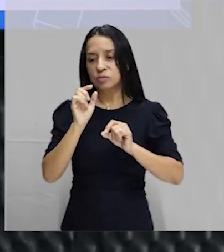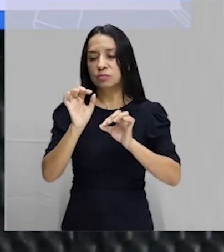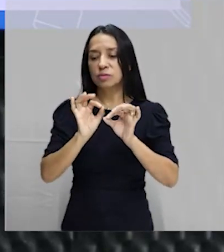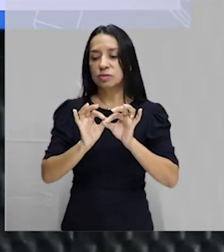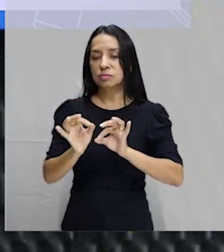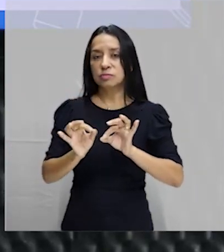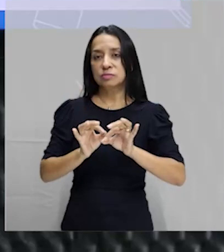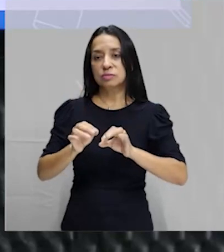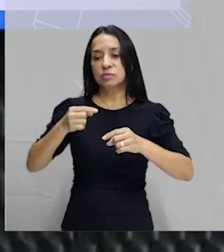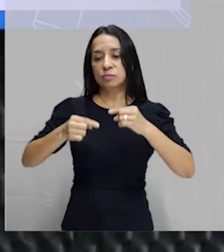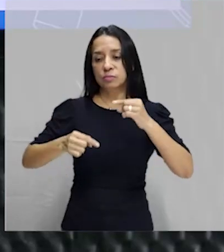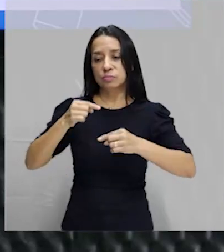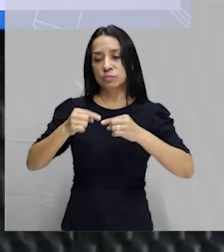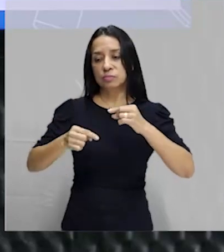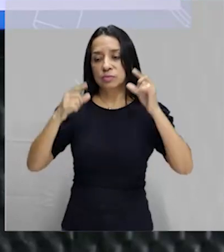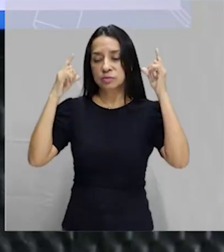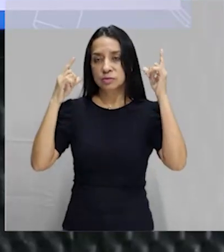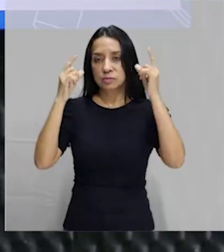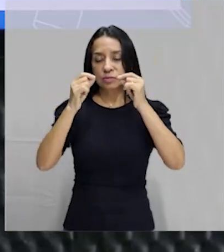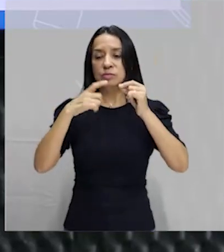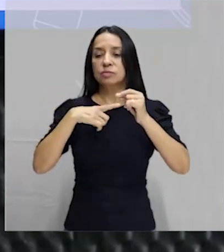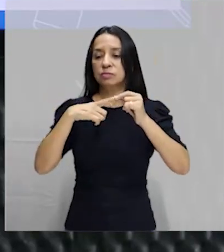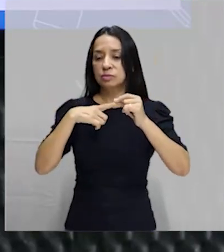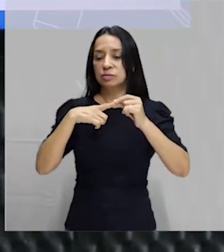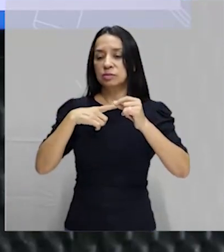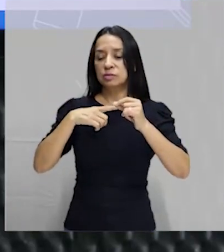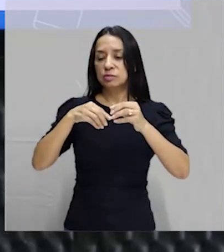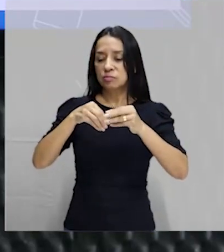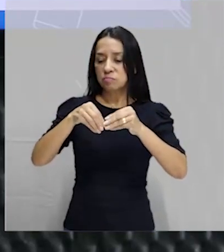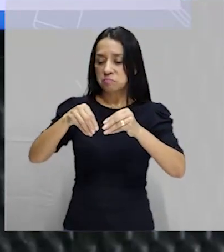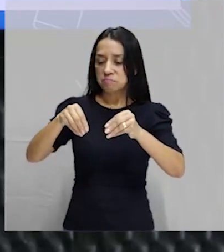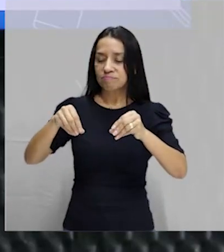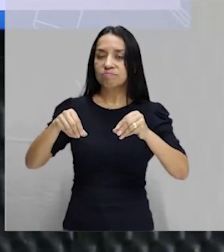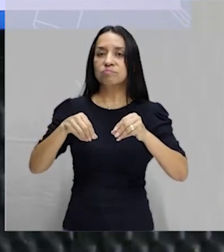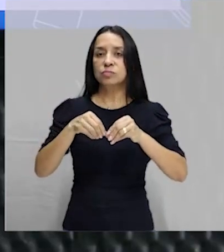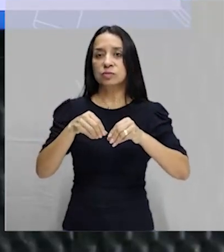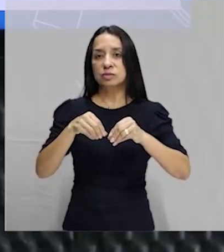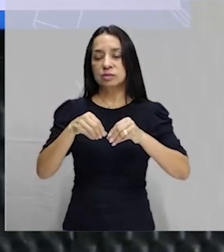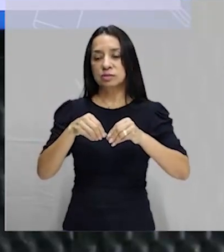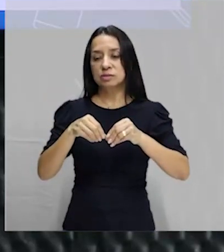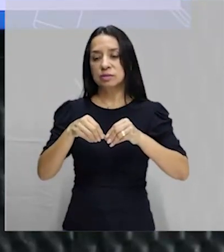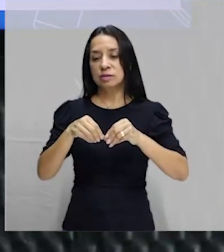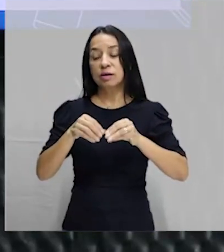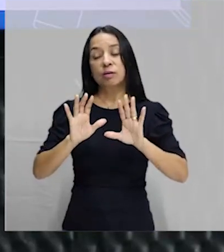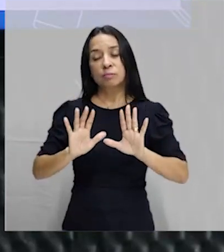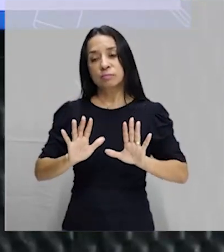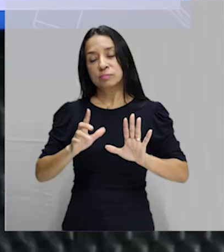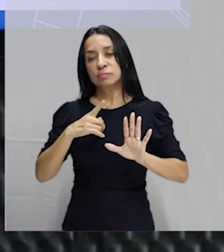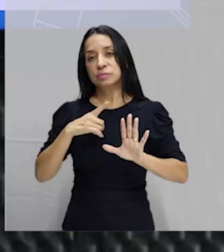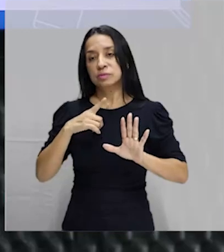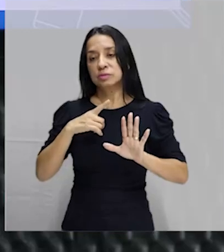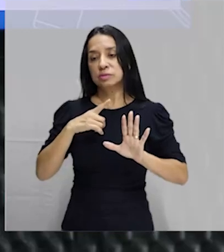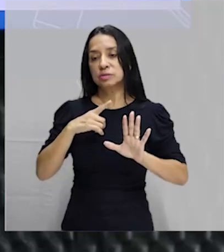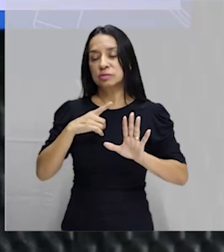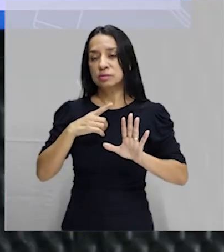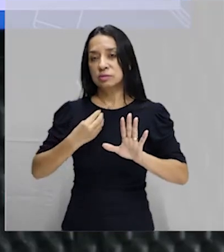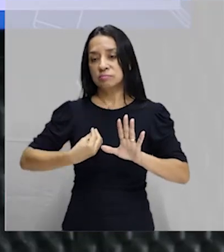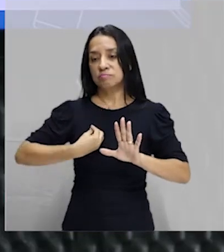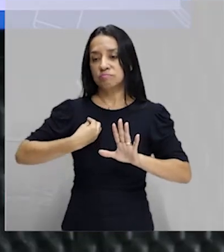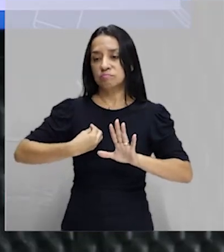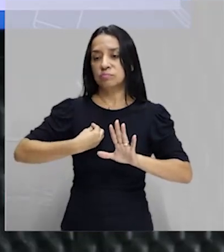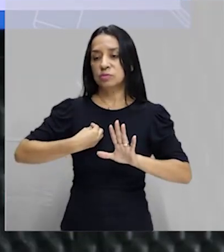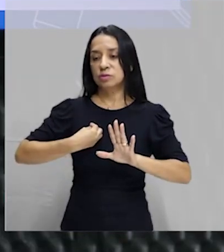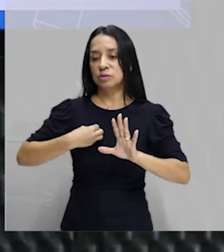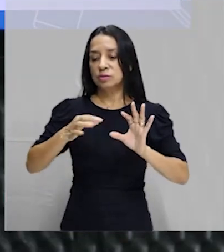organização política fragmentada, apesar da existência de uma certa unidade cultural.